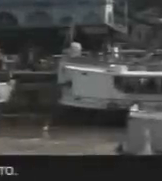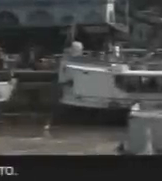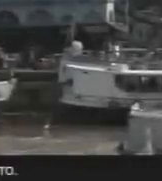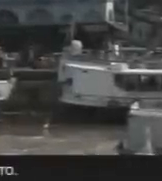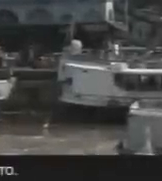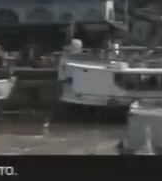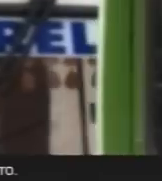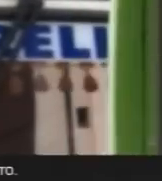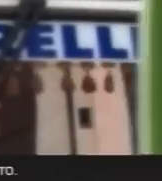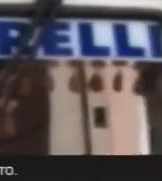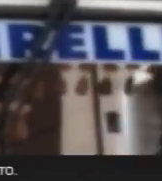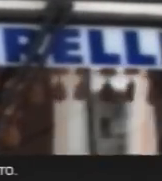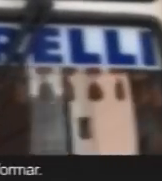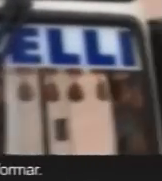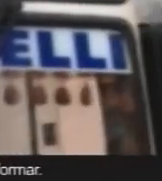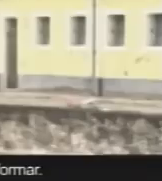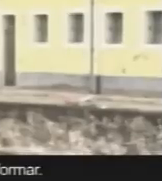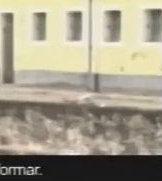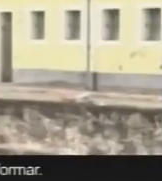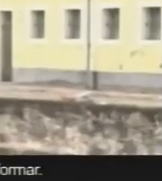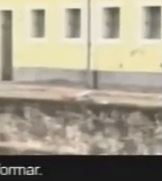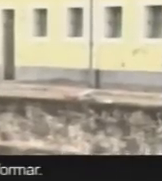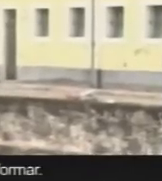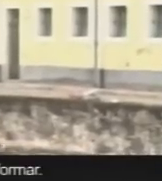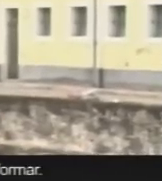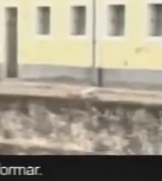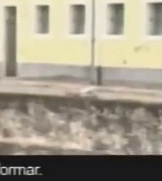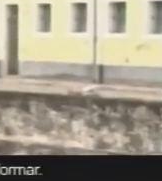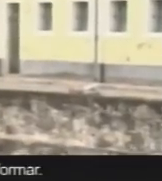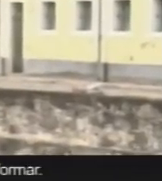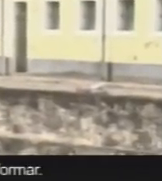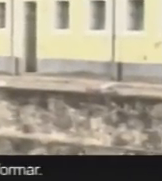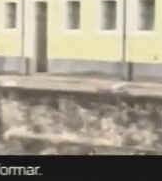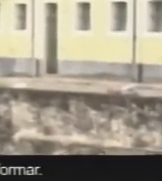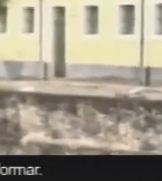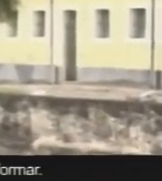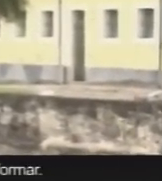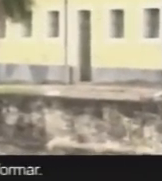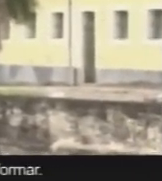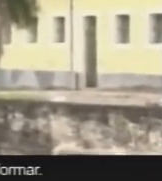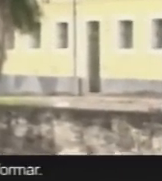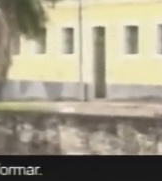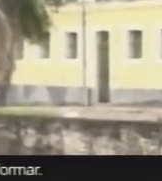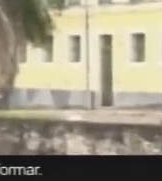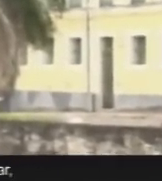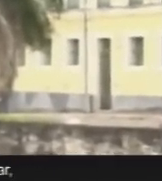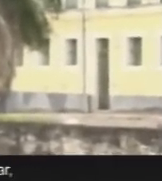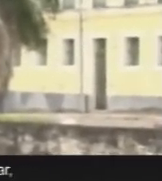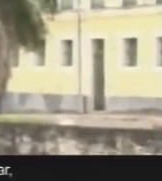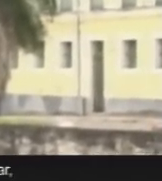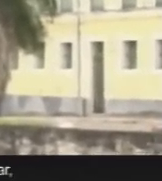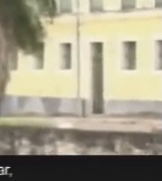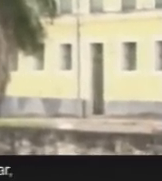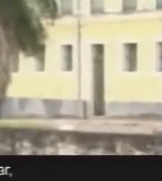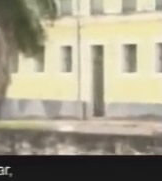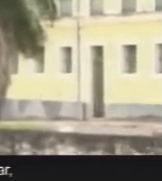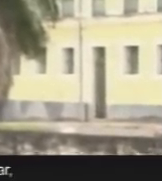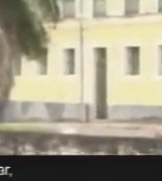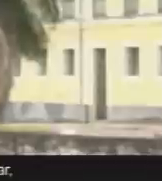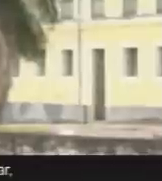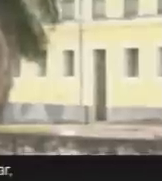Todo mundo tem sonho de ter casa, de ter carro, então eu tinha o sonho de fazer faculdade, de me formar. Eu sou a primeira